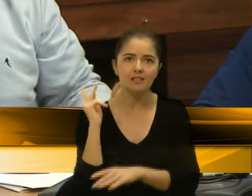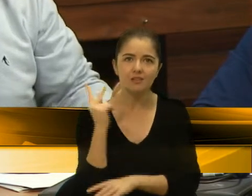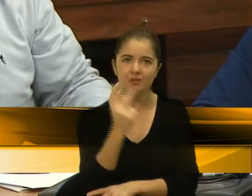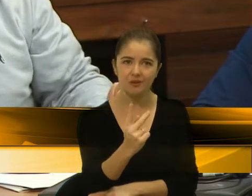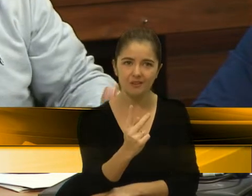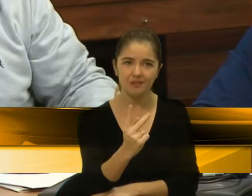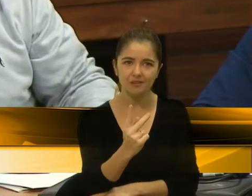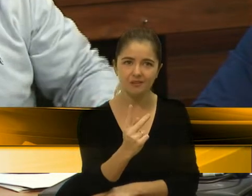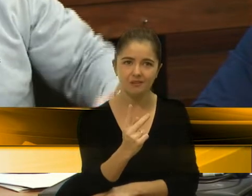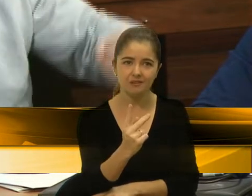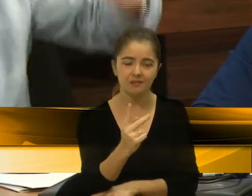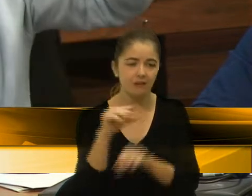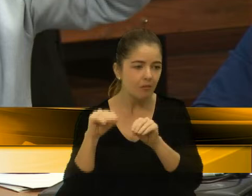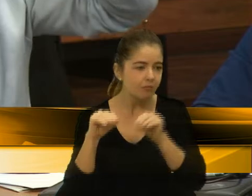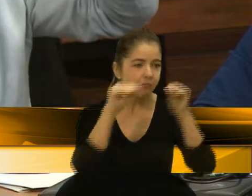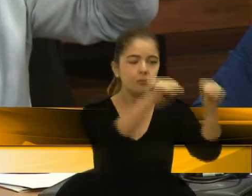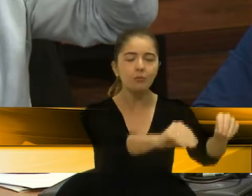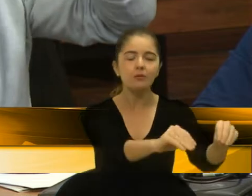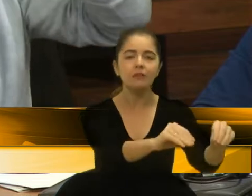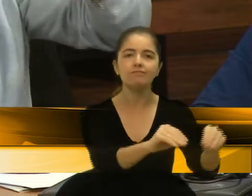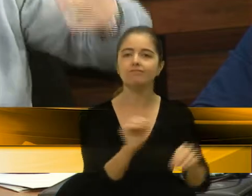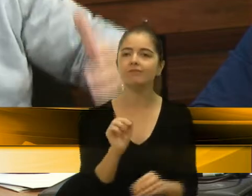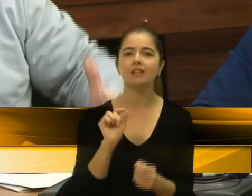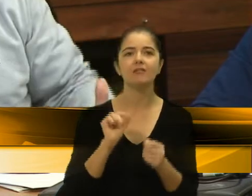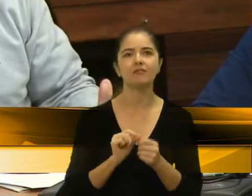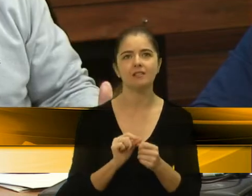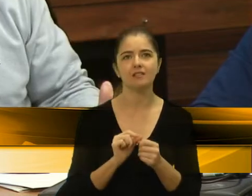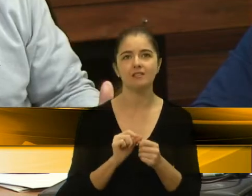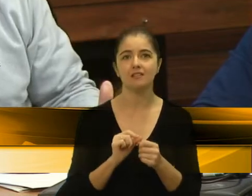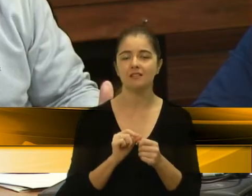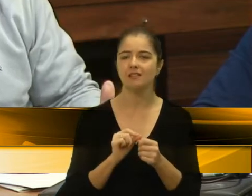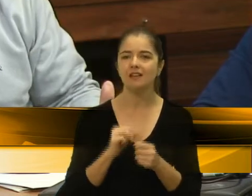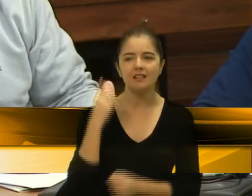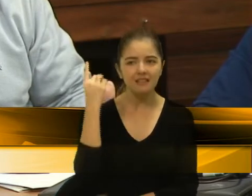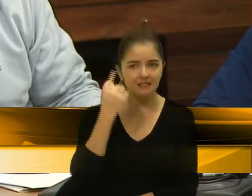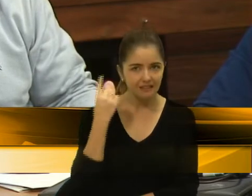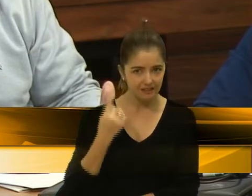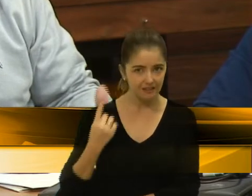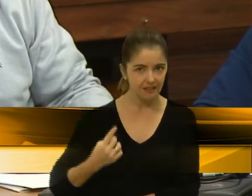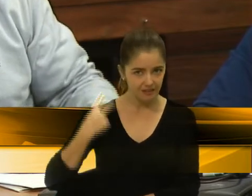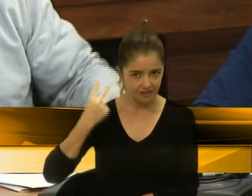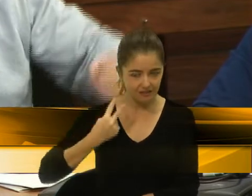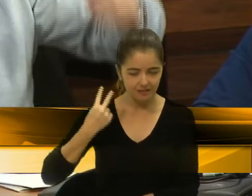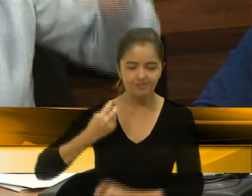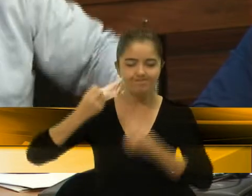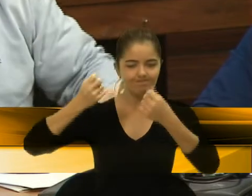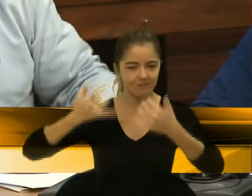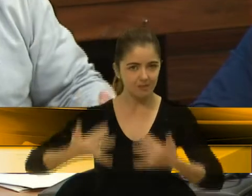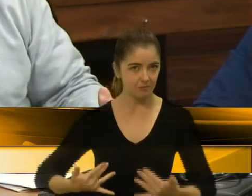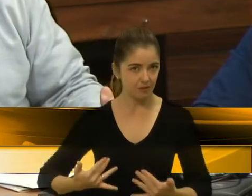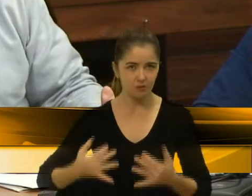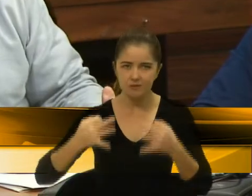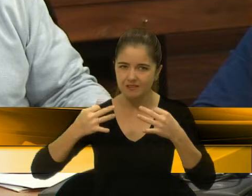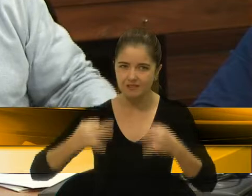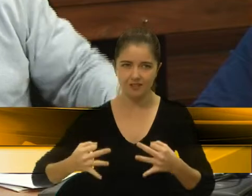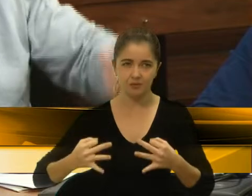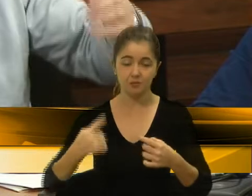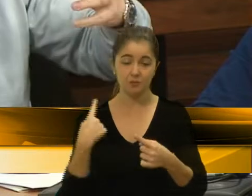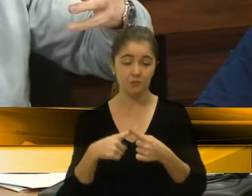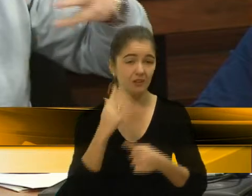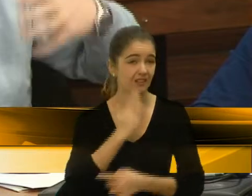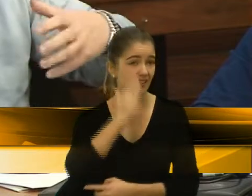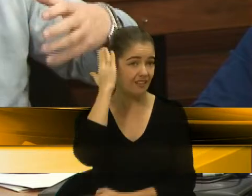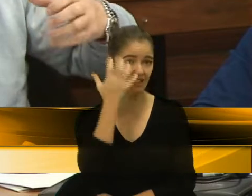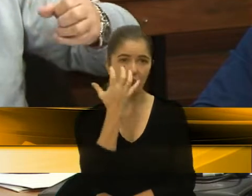Não faz, porque a vereadora Denise falou corretamente, porque é contra a cultura mesmo. Eu acho